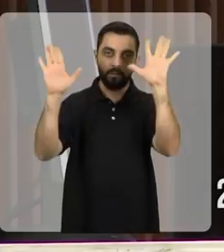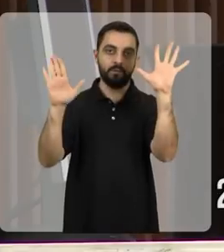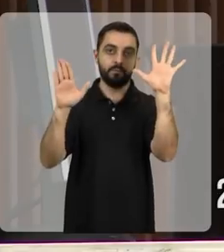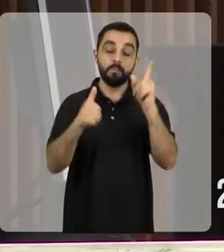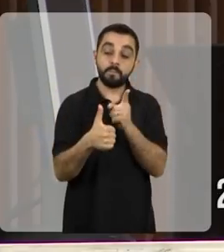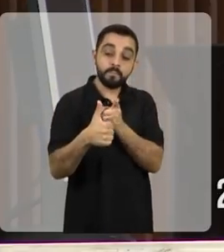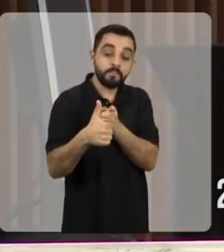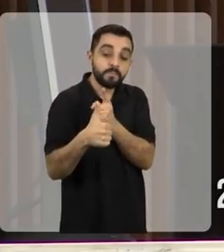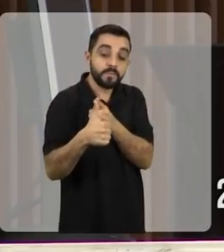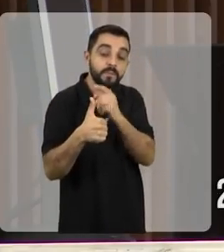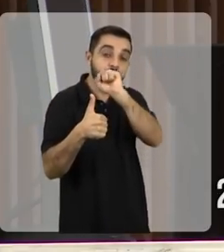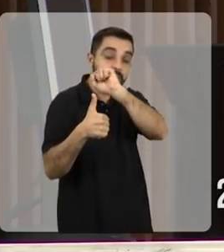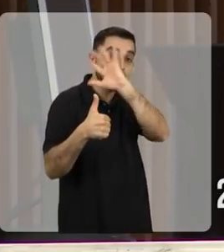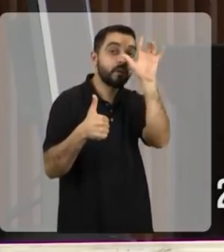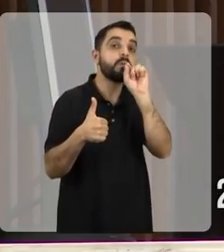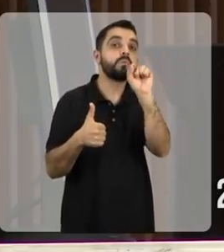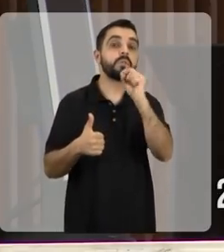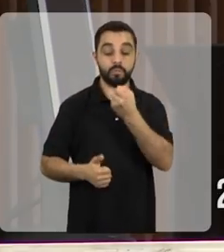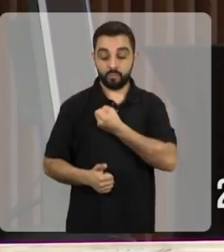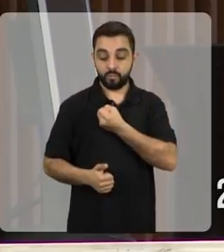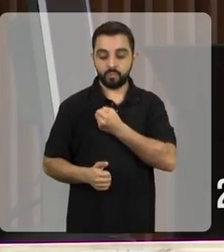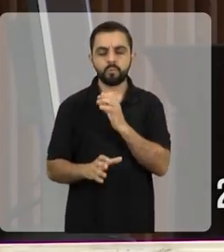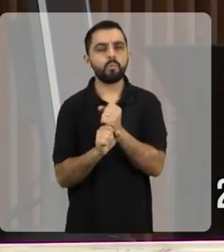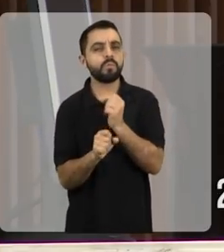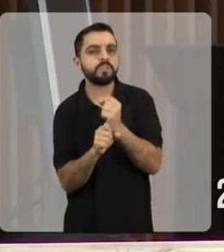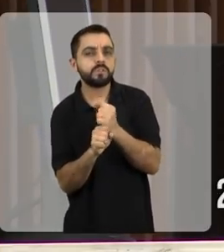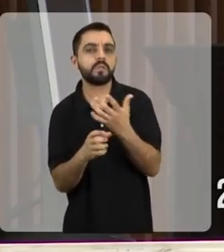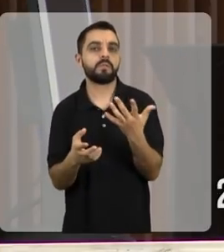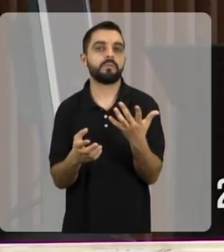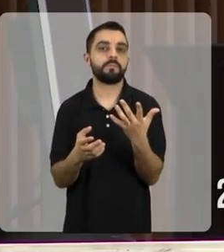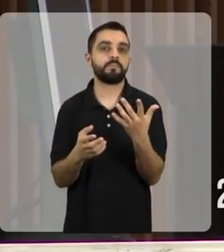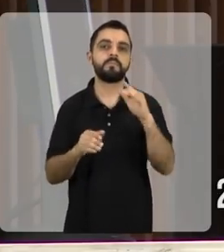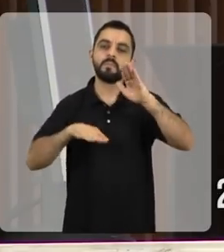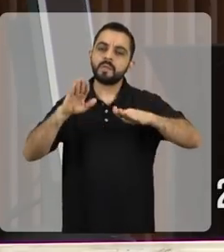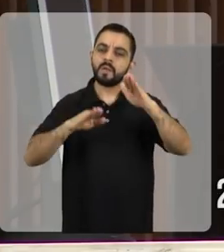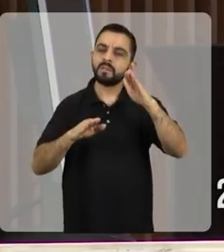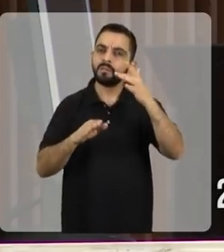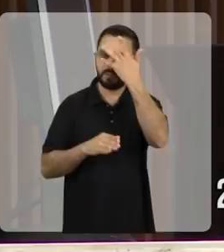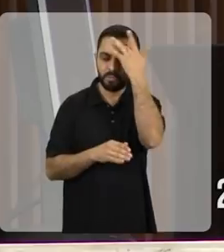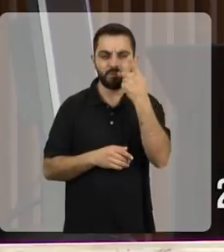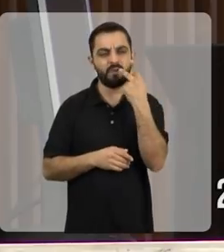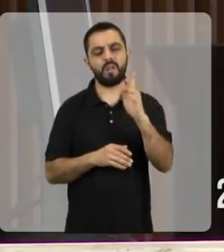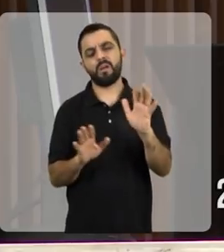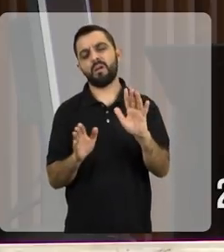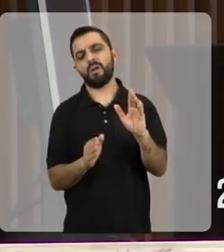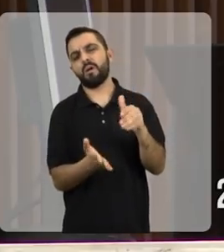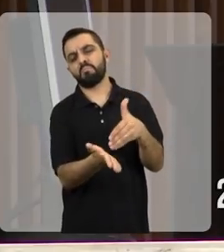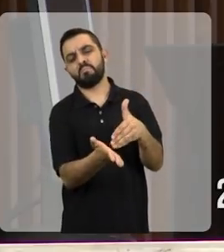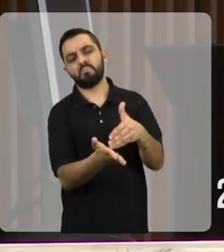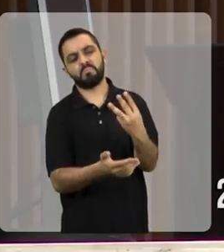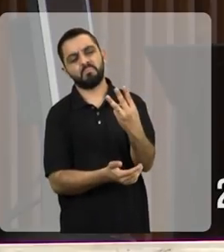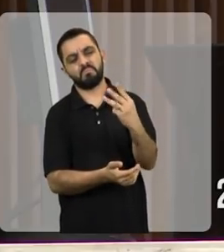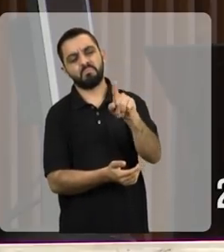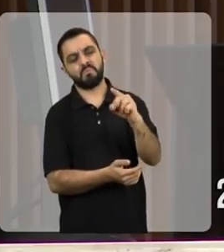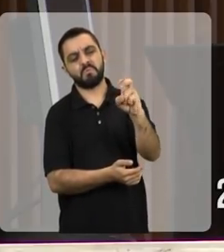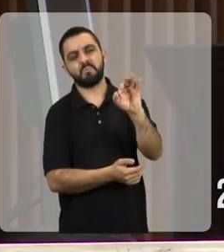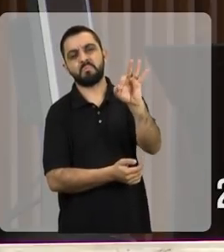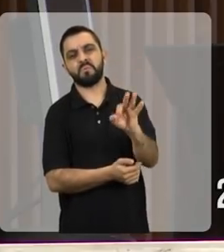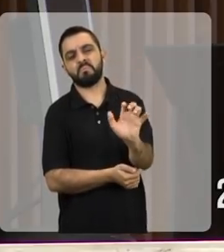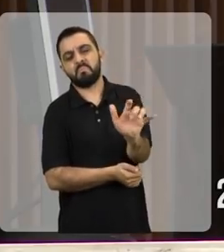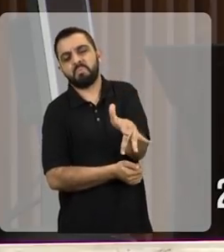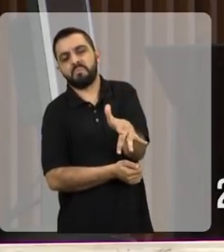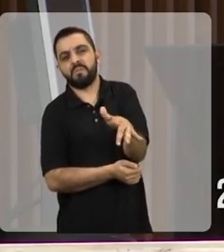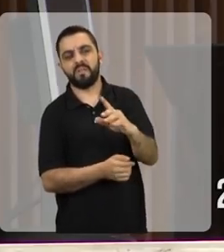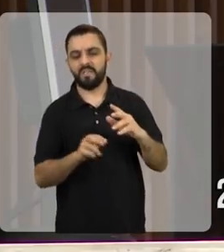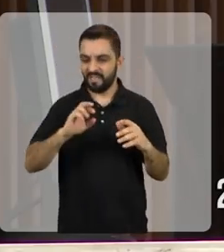essa batalha de números que tem sido o trabalho alguns querem minimizar o drama o impacto desses cortes dizendo